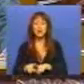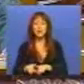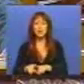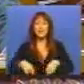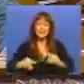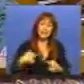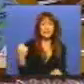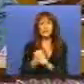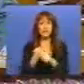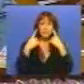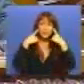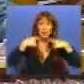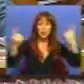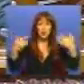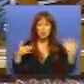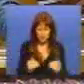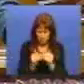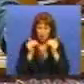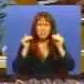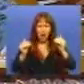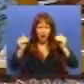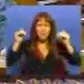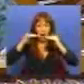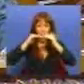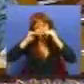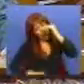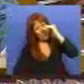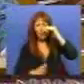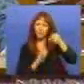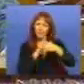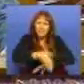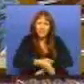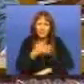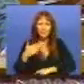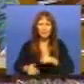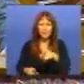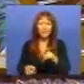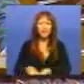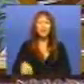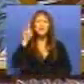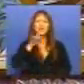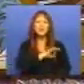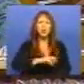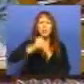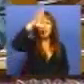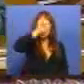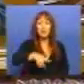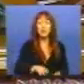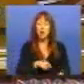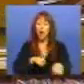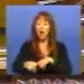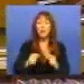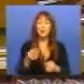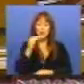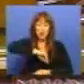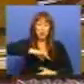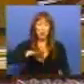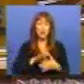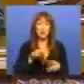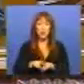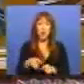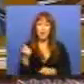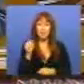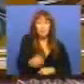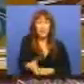serviços públicos que aumentam as desigualdades no acesso. Sr. Primeiro-Ministro, a política de rendimentos e